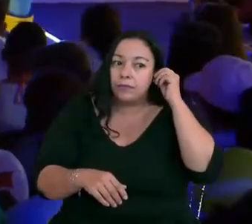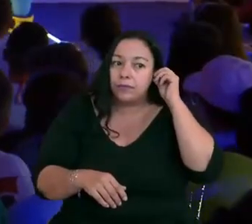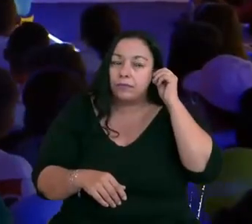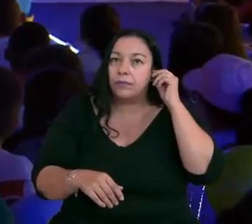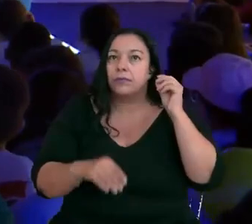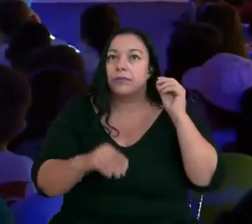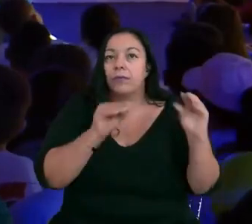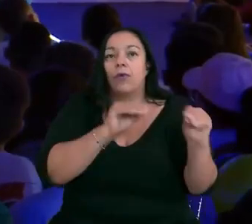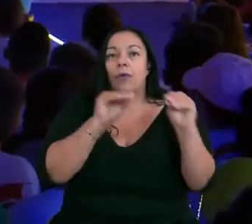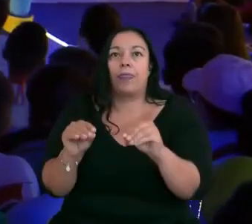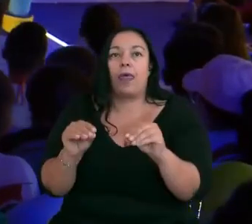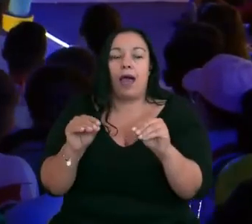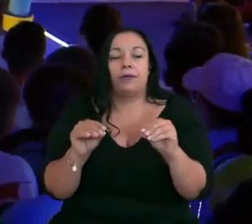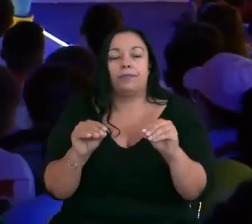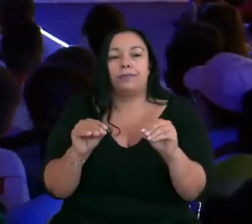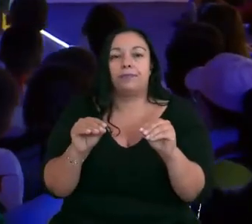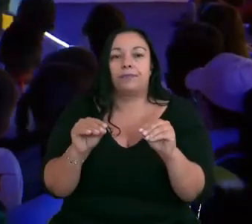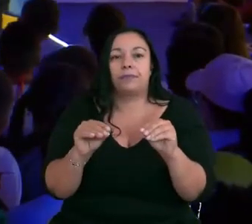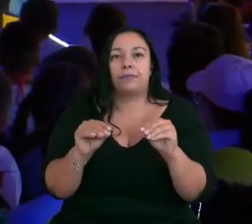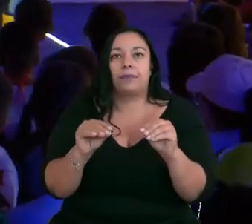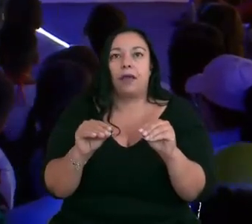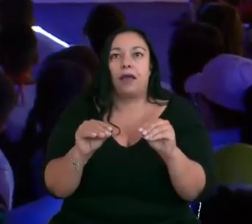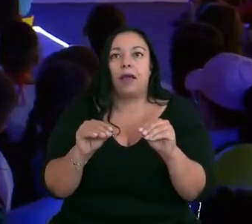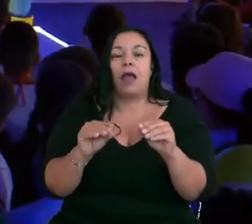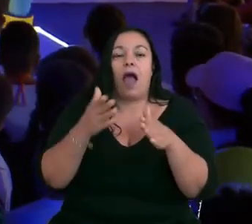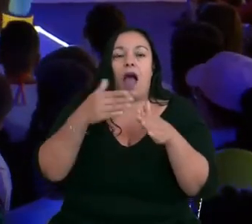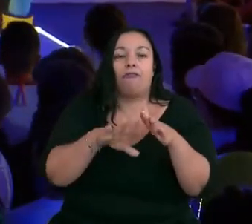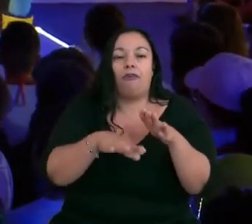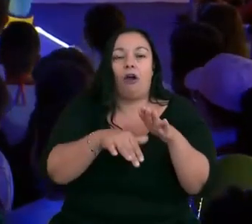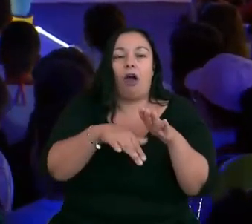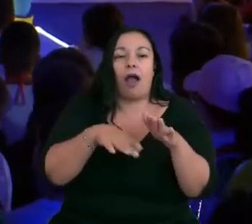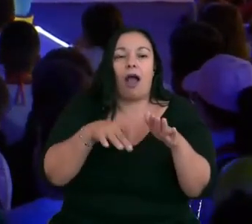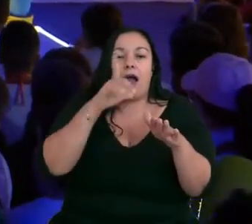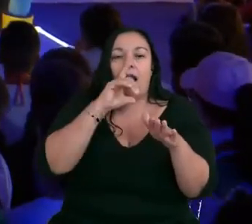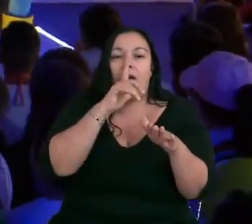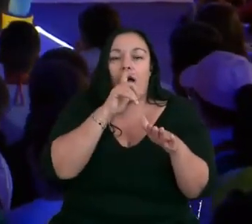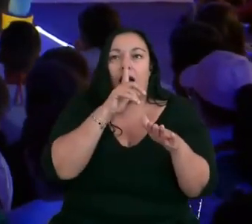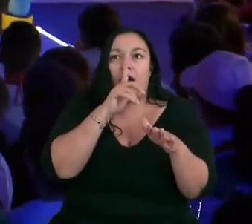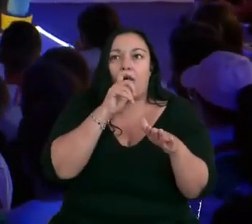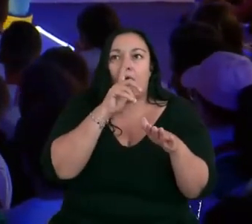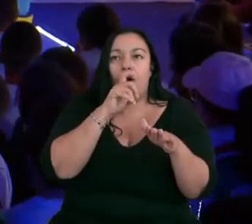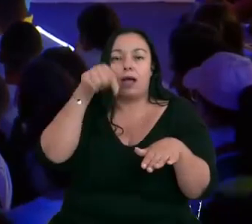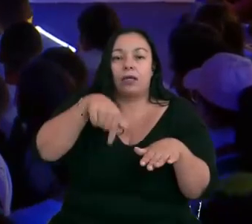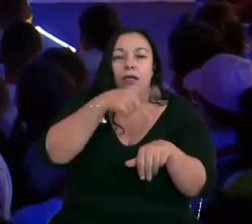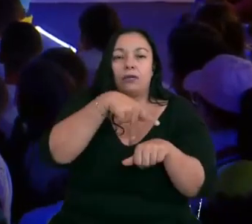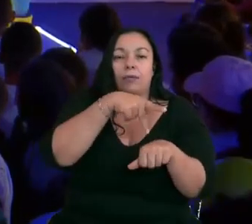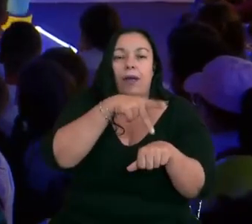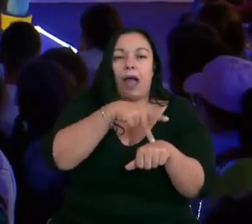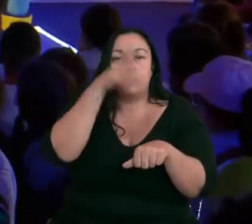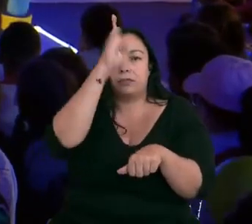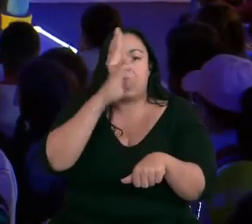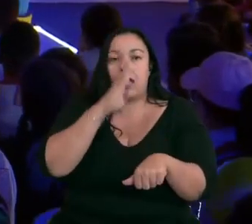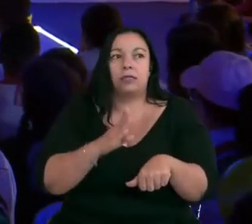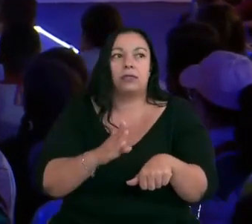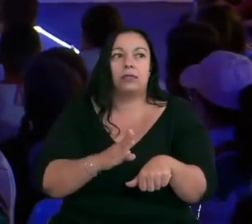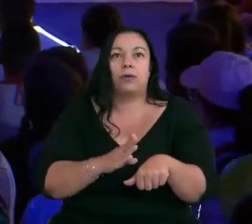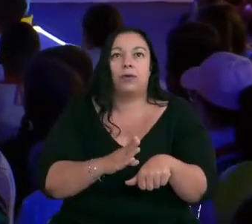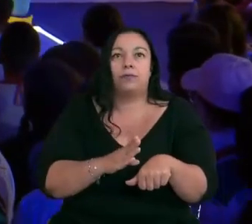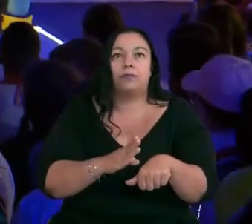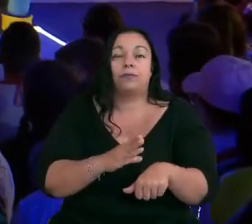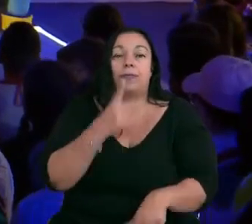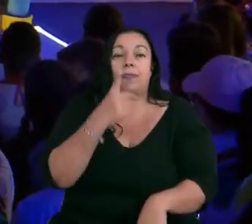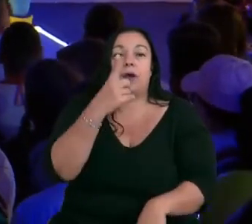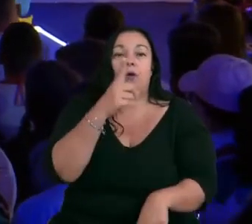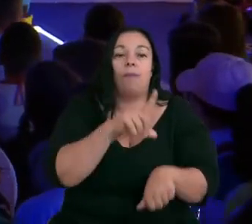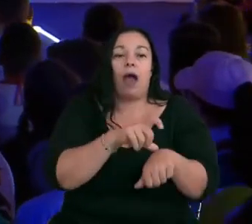esse índice de afogamento que acontece todo dia no Brasil, né? Então, a cada uma hora e